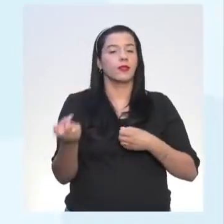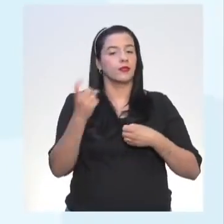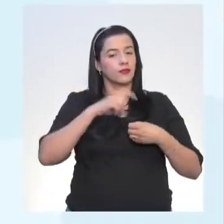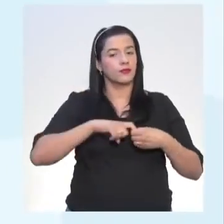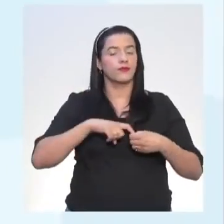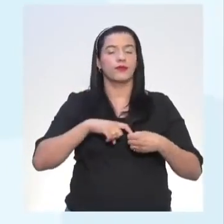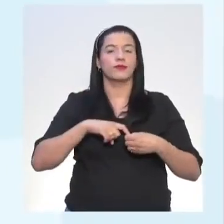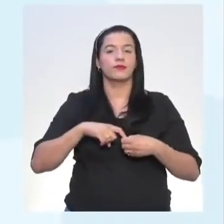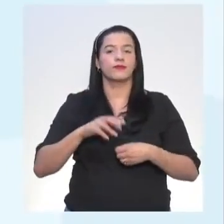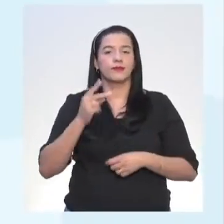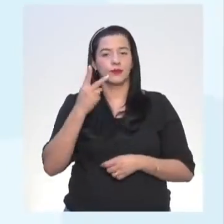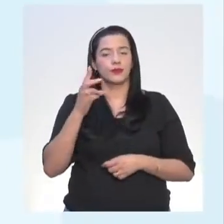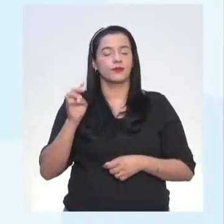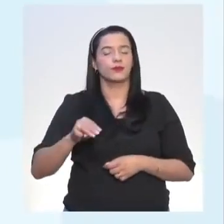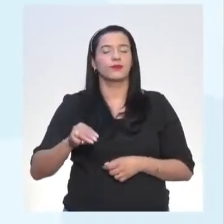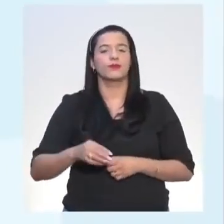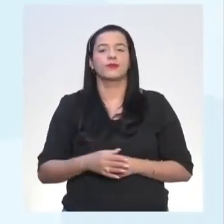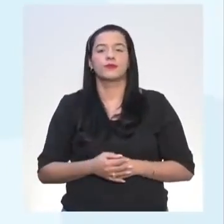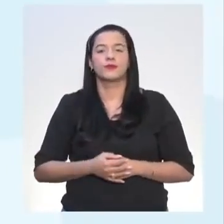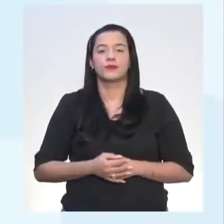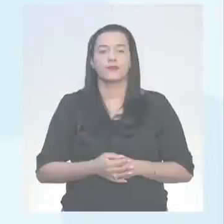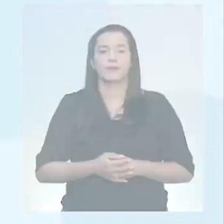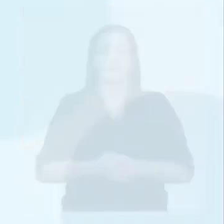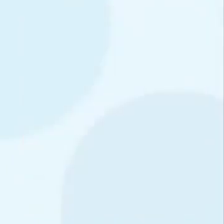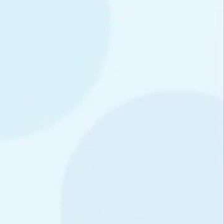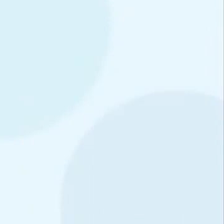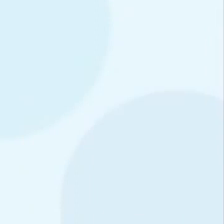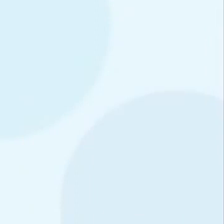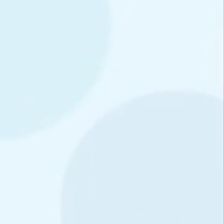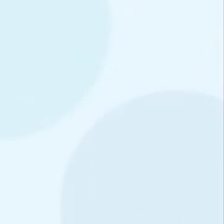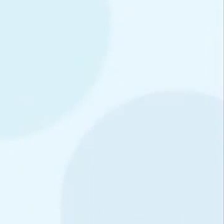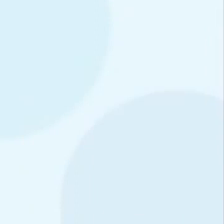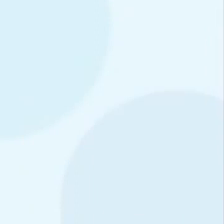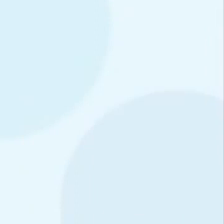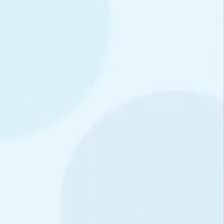volta já já em 2 minutinhos. Combinado.